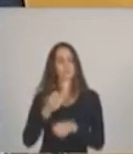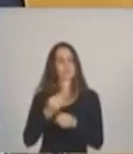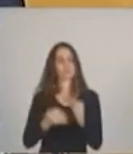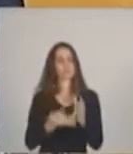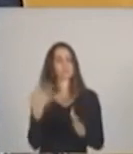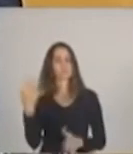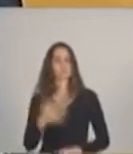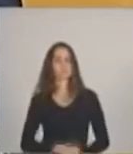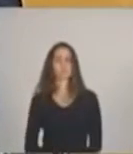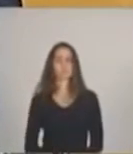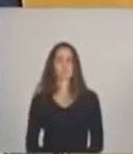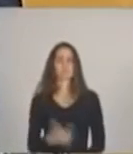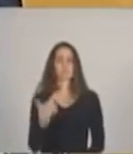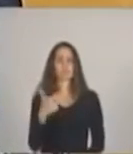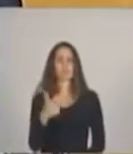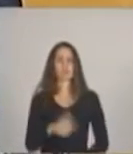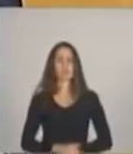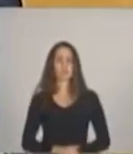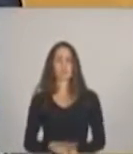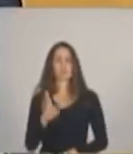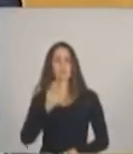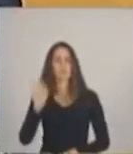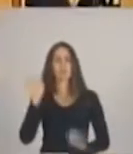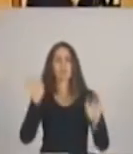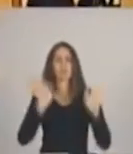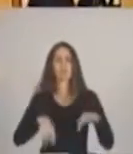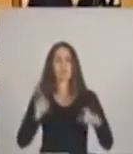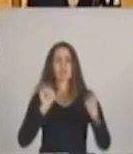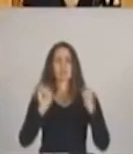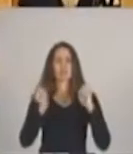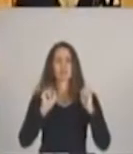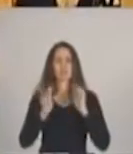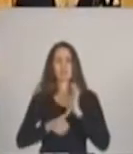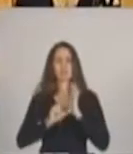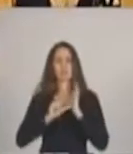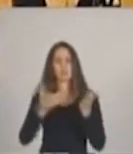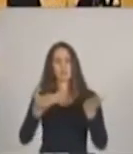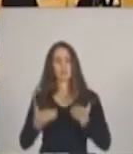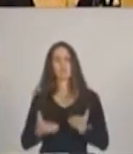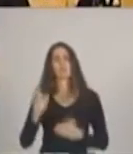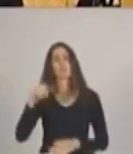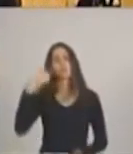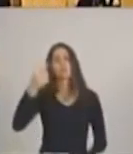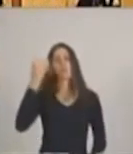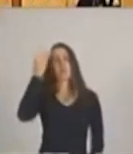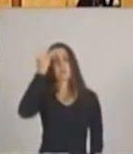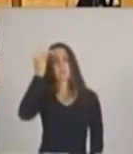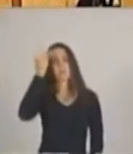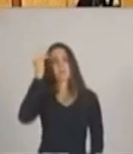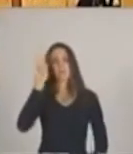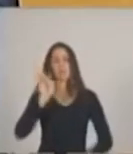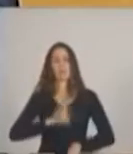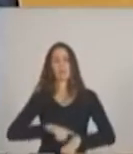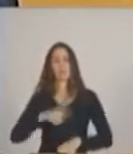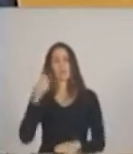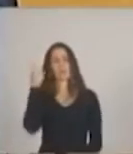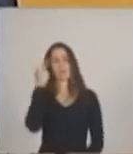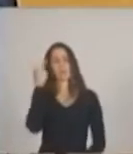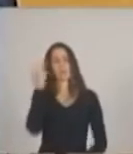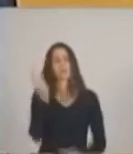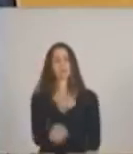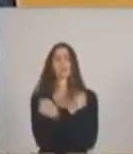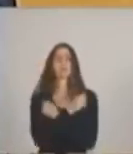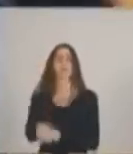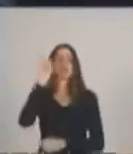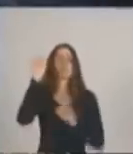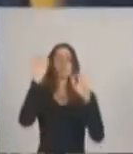Não há quórum, então nós vamos encerrar a presente sessão, antes, porém, convocar os senhores e senhoras deputados para a próxima manhã, à hora regimental. Grande abraço, Deus